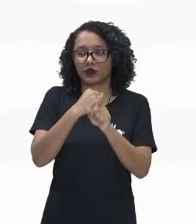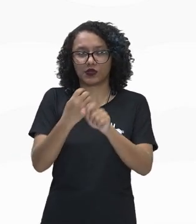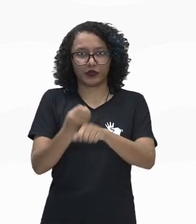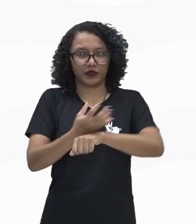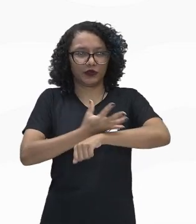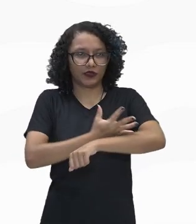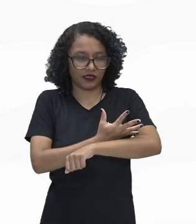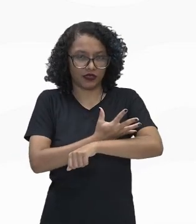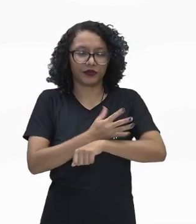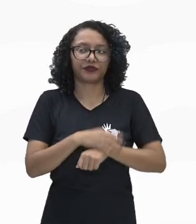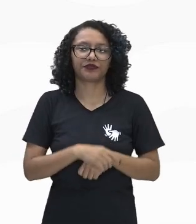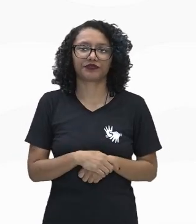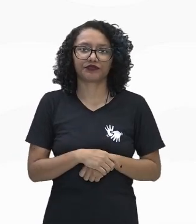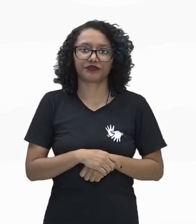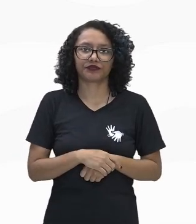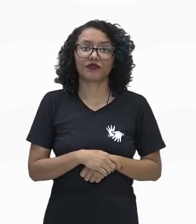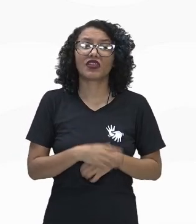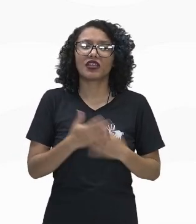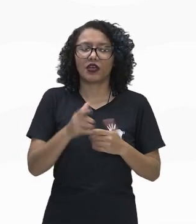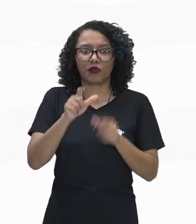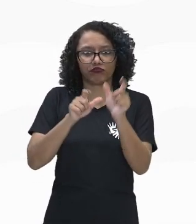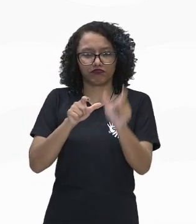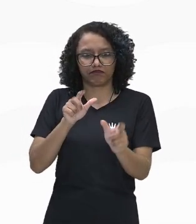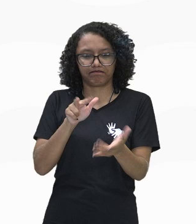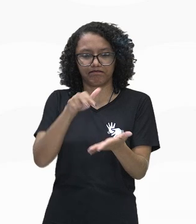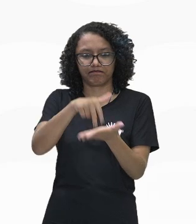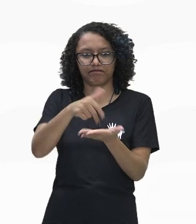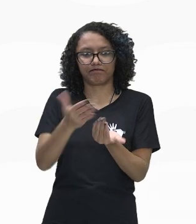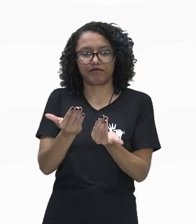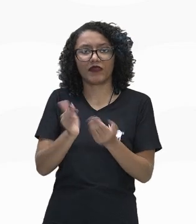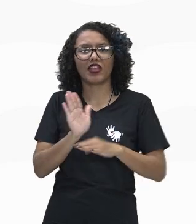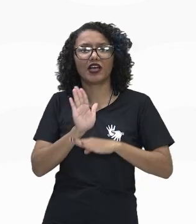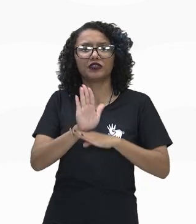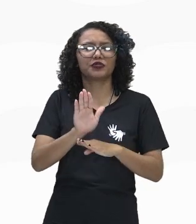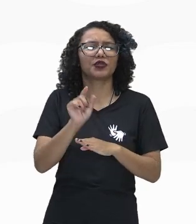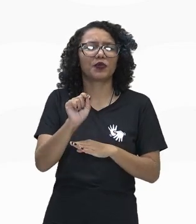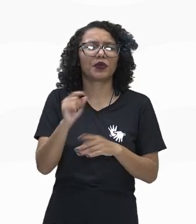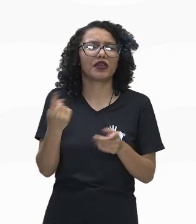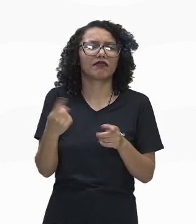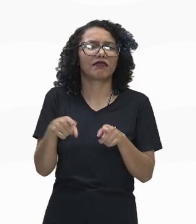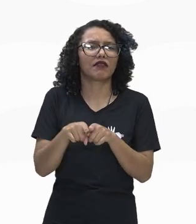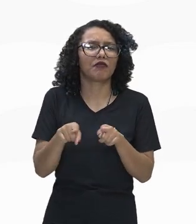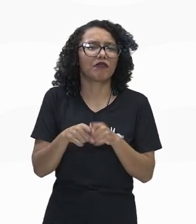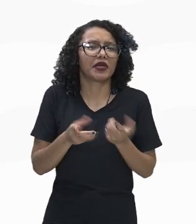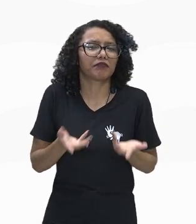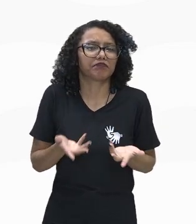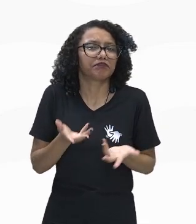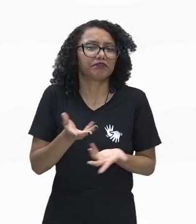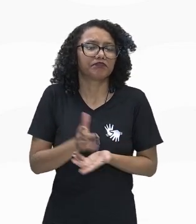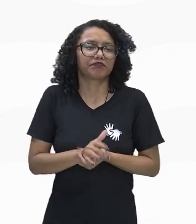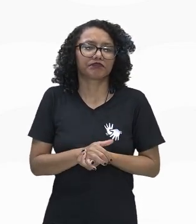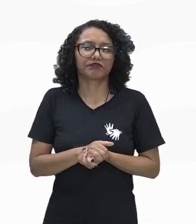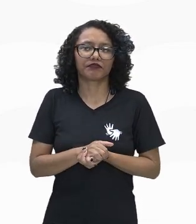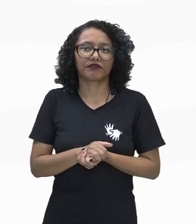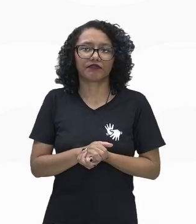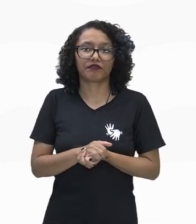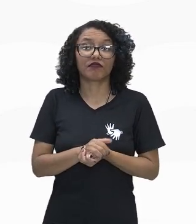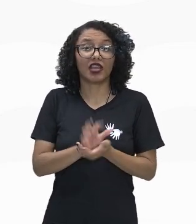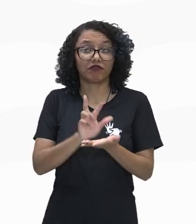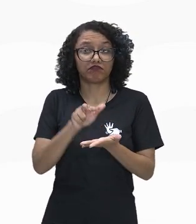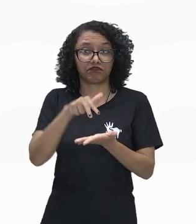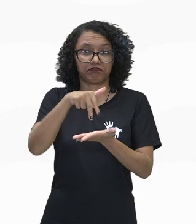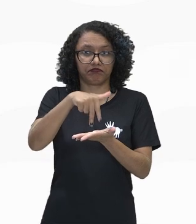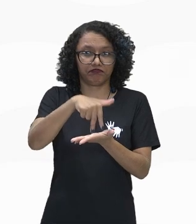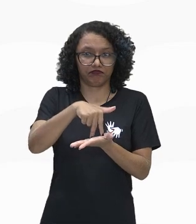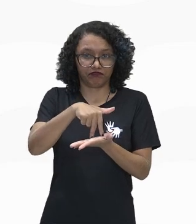socioemocionais. Ser protagonista vai ajudar vocês também a se posicionarem diante de